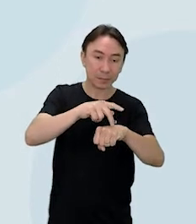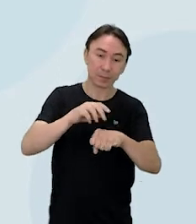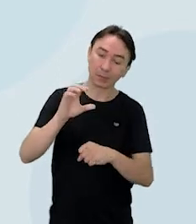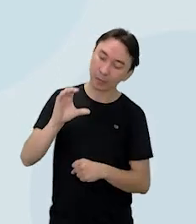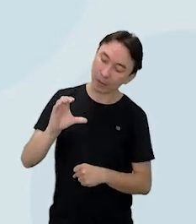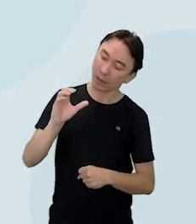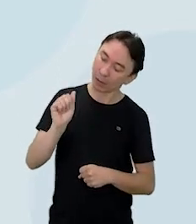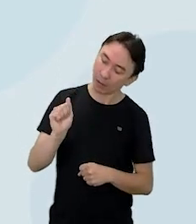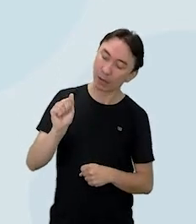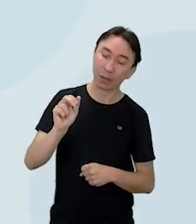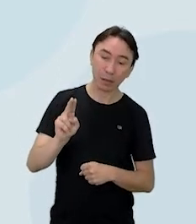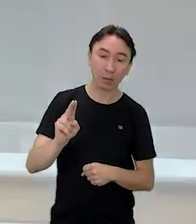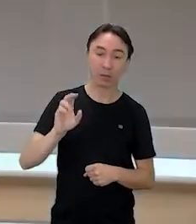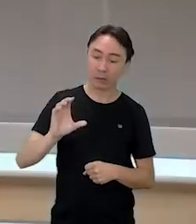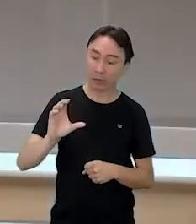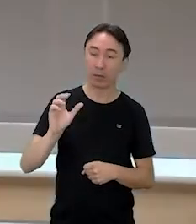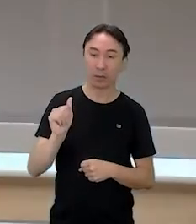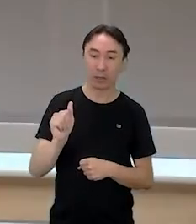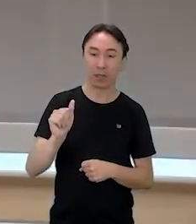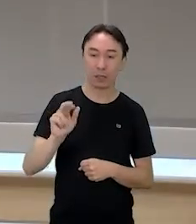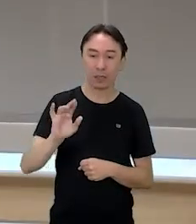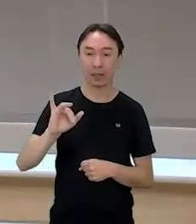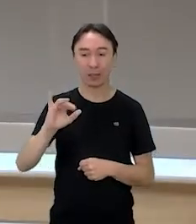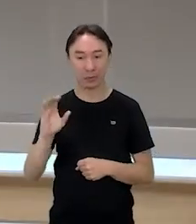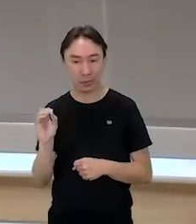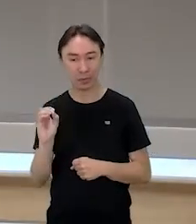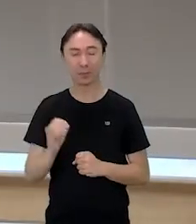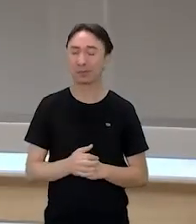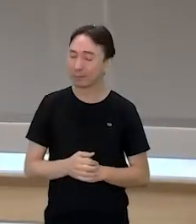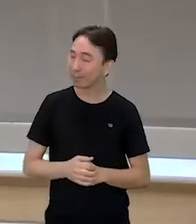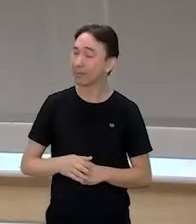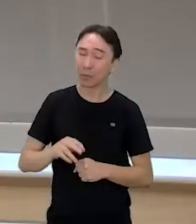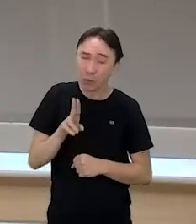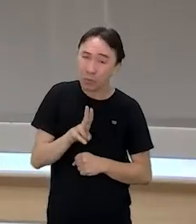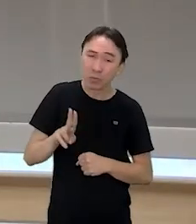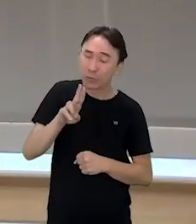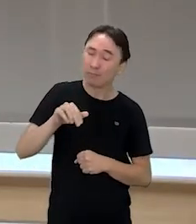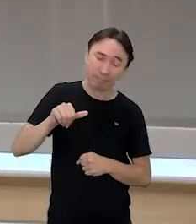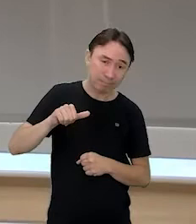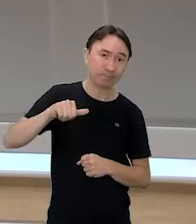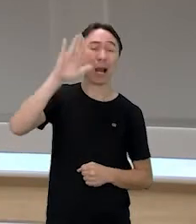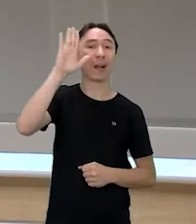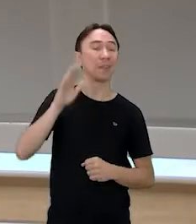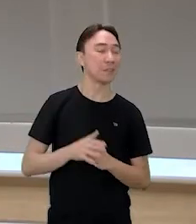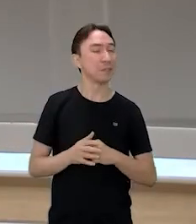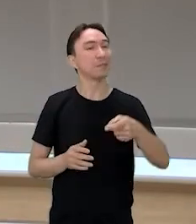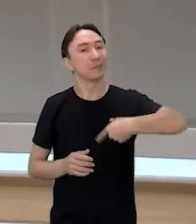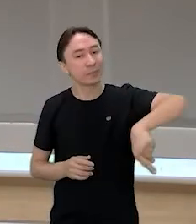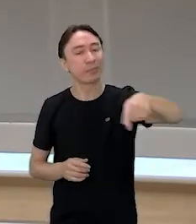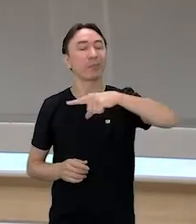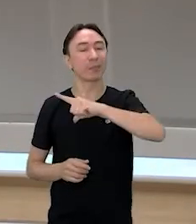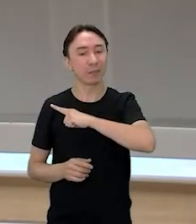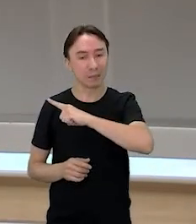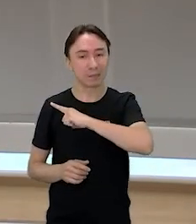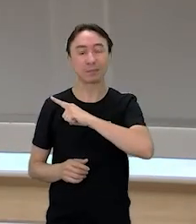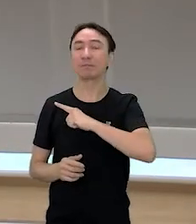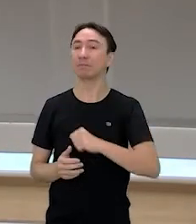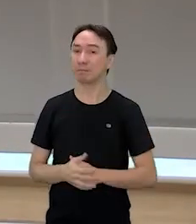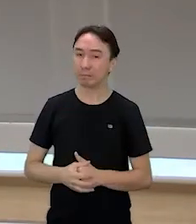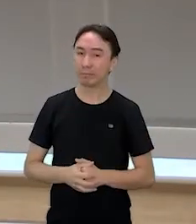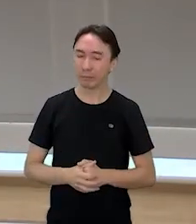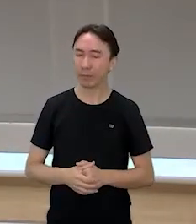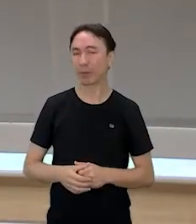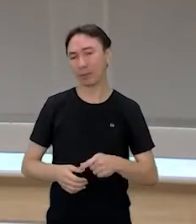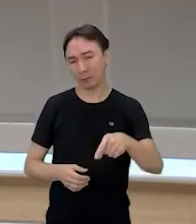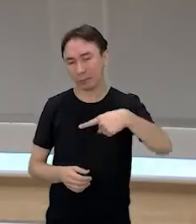rocha que nós mais utilizamos, né? Então, de acordo com os materiais de construção que a